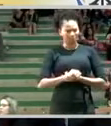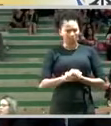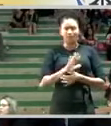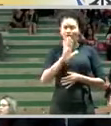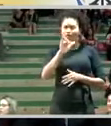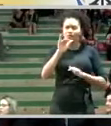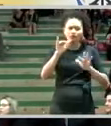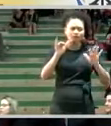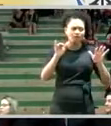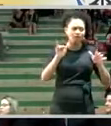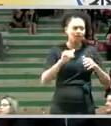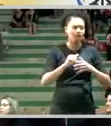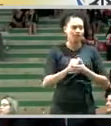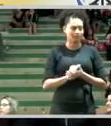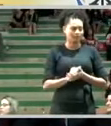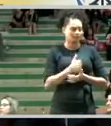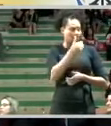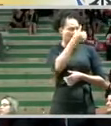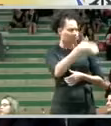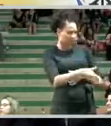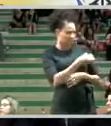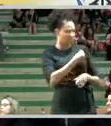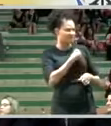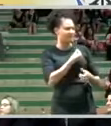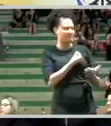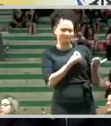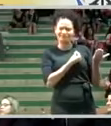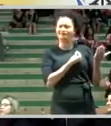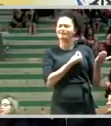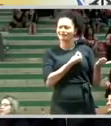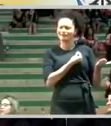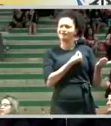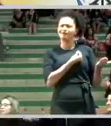Ei, o Zé Ninguém está vivo.